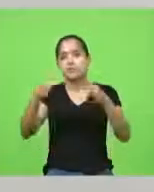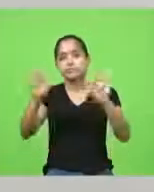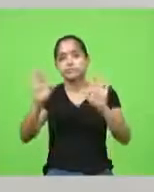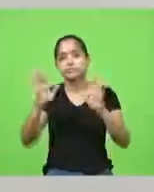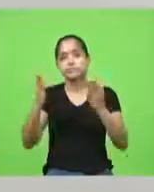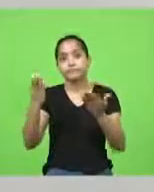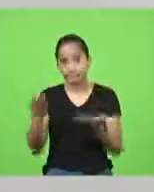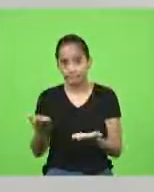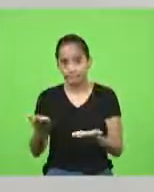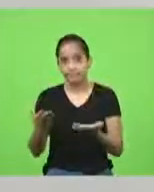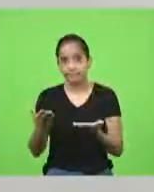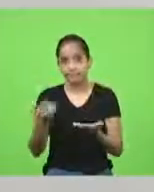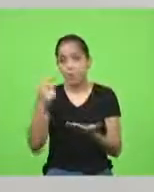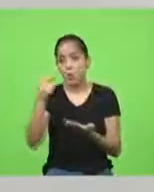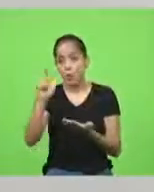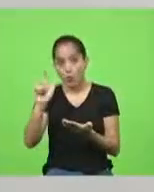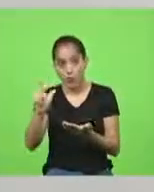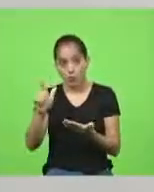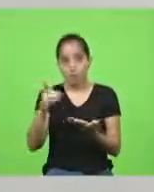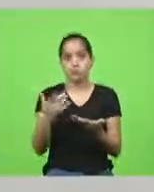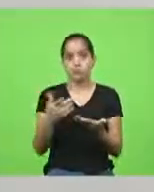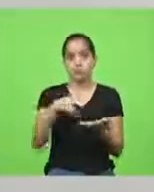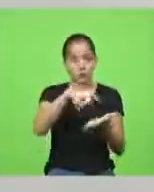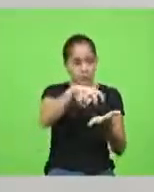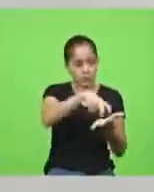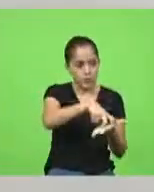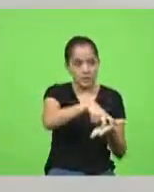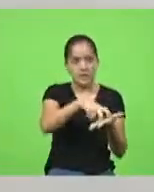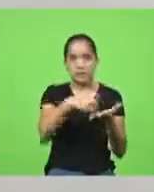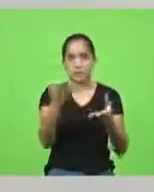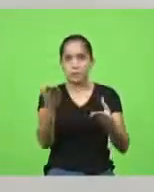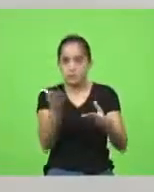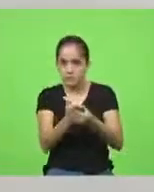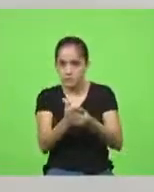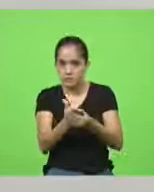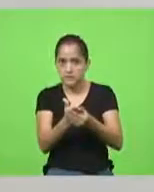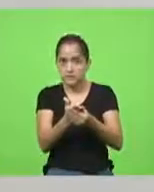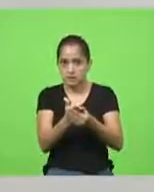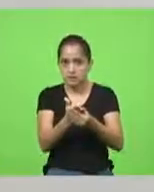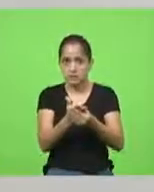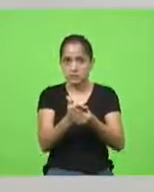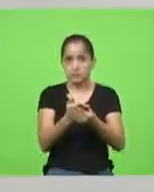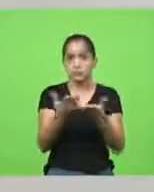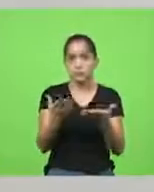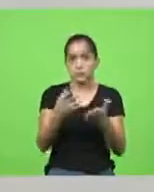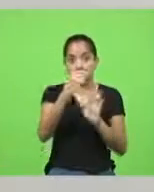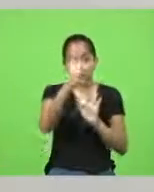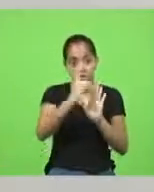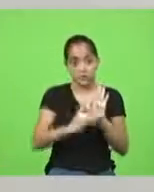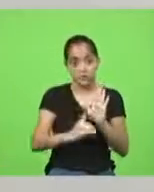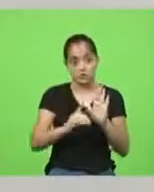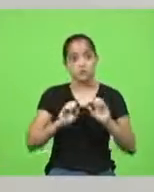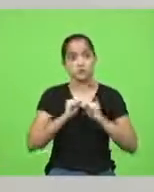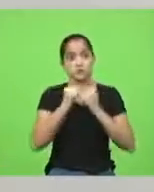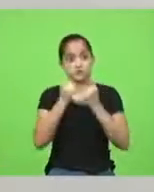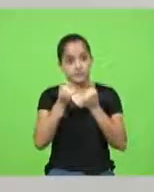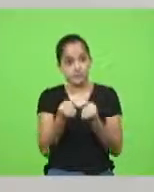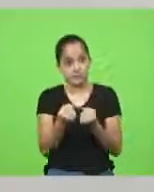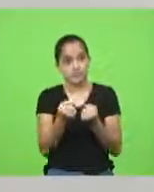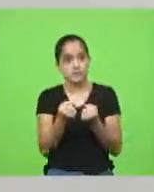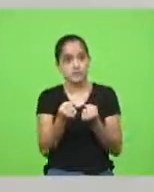que inúmeros outros condenados, processados, que tiveram ali o seu direito de defesa, que foram